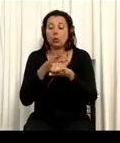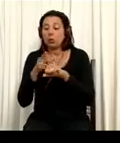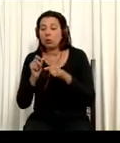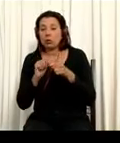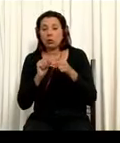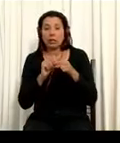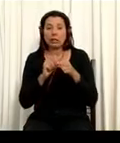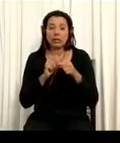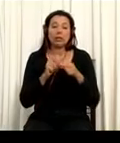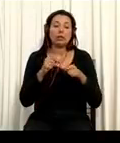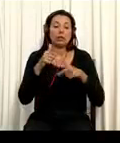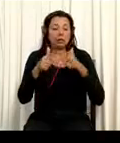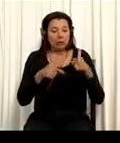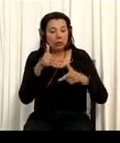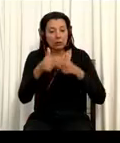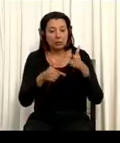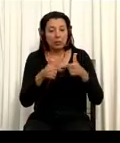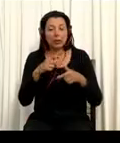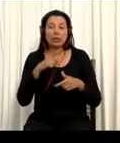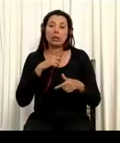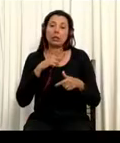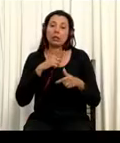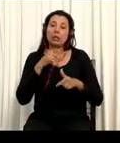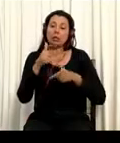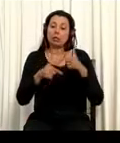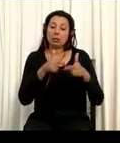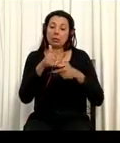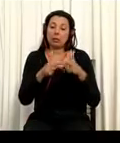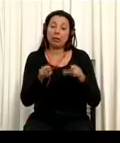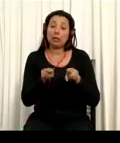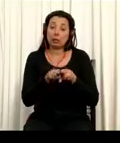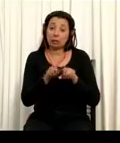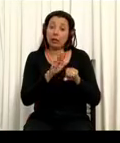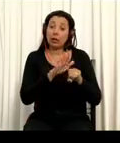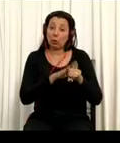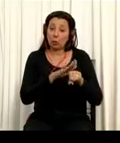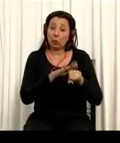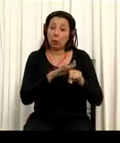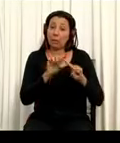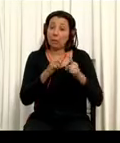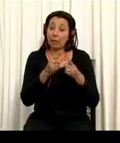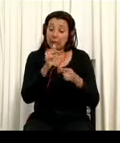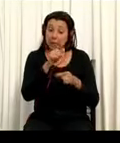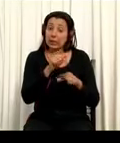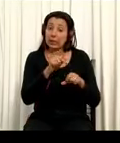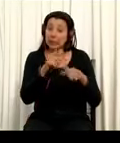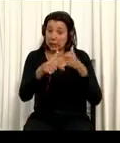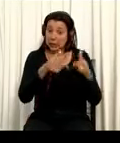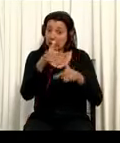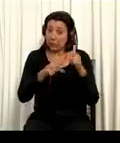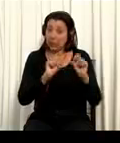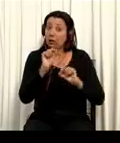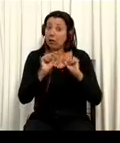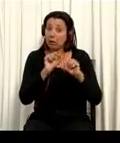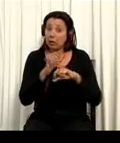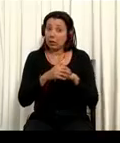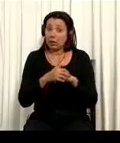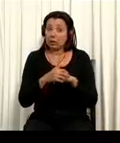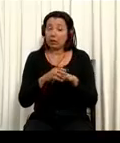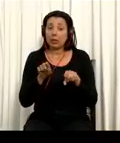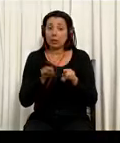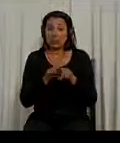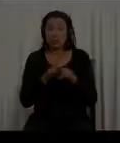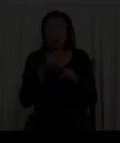seu meio, buscam por ter um trabalho autônomo, mas que esse trabalho ele tem também uma